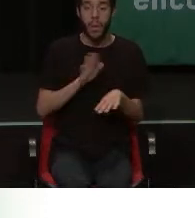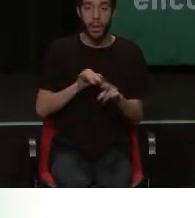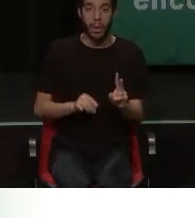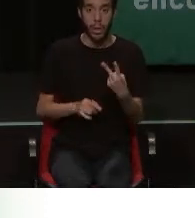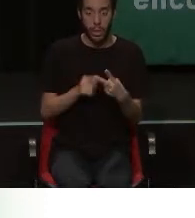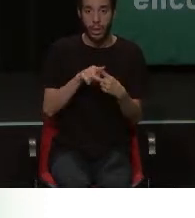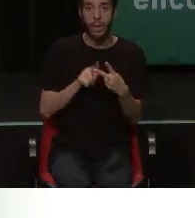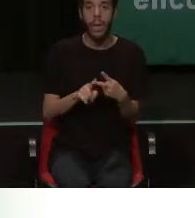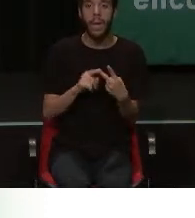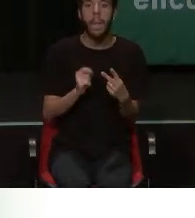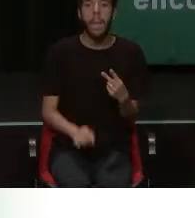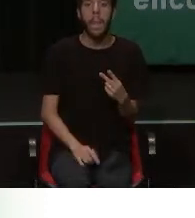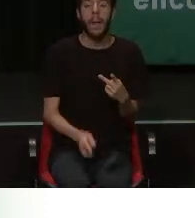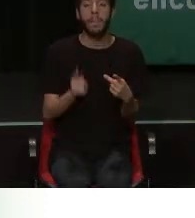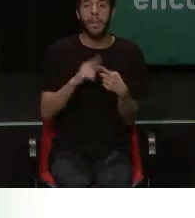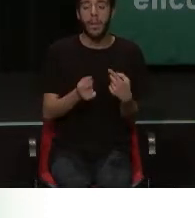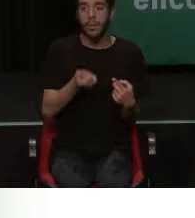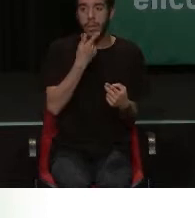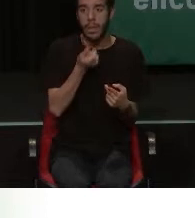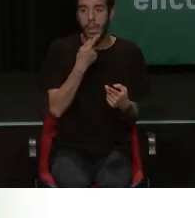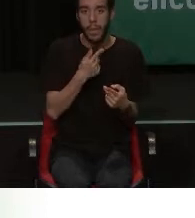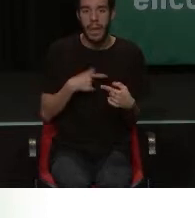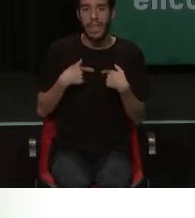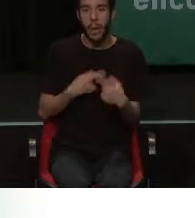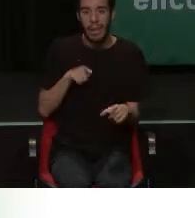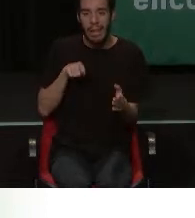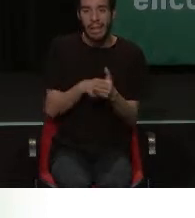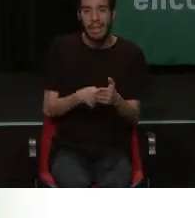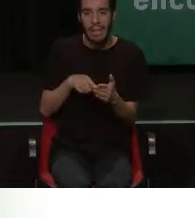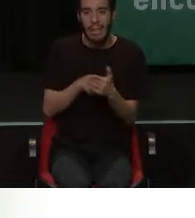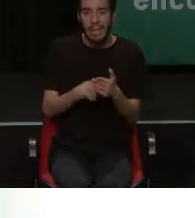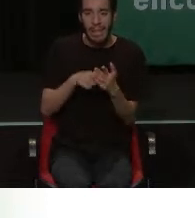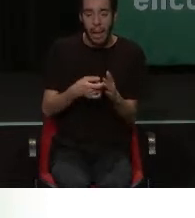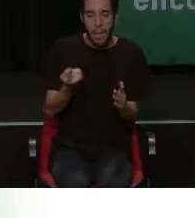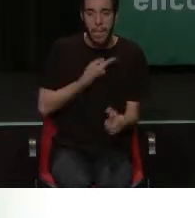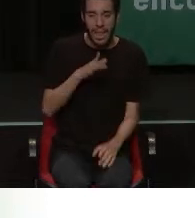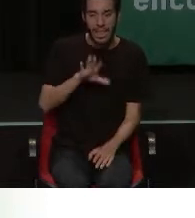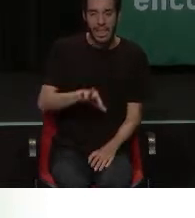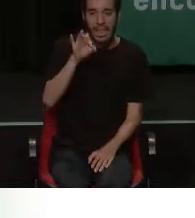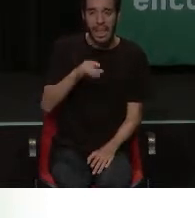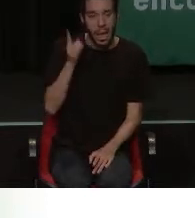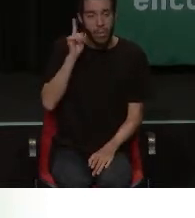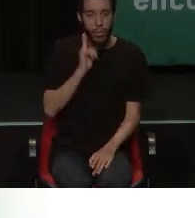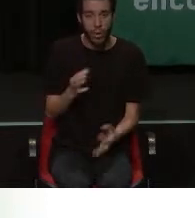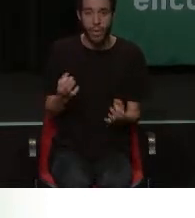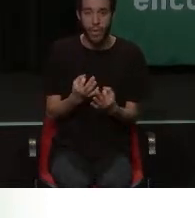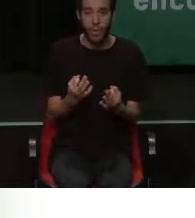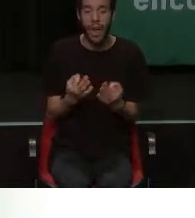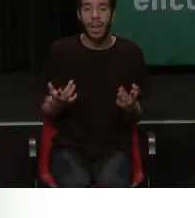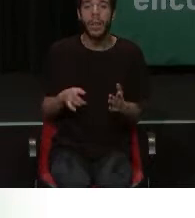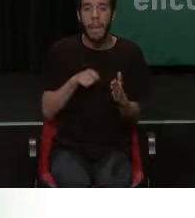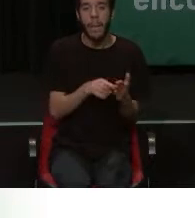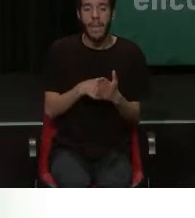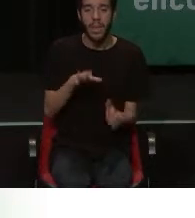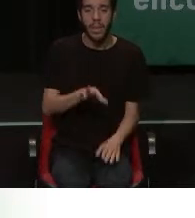uso dos antibióticos e a pressão de seleção é extremamente importante. É a pressão de seleção e os